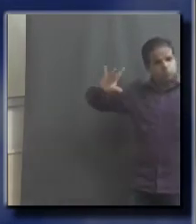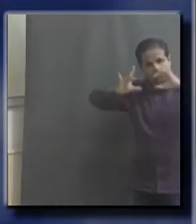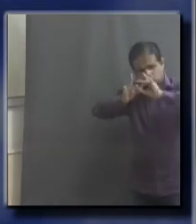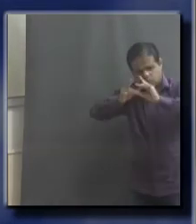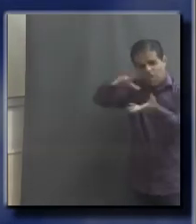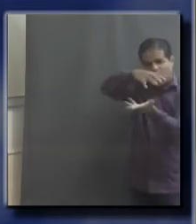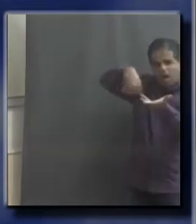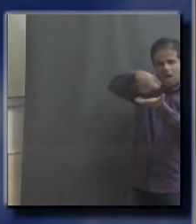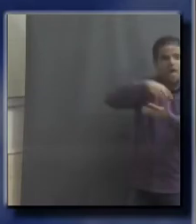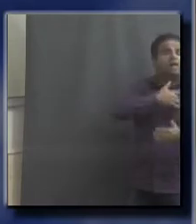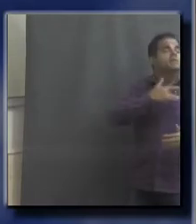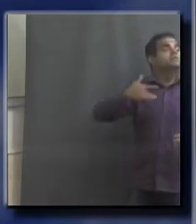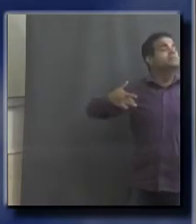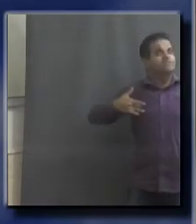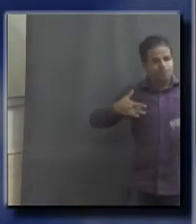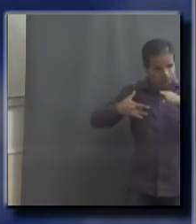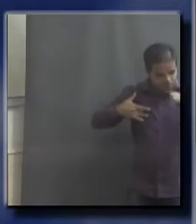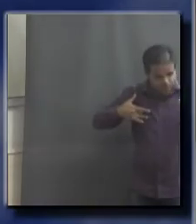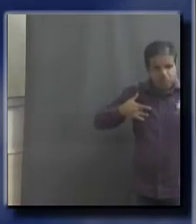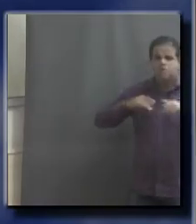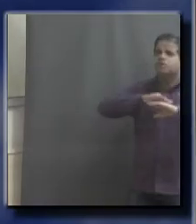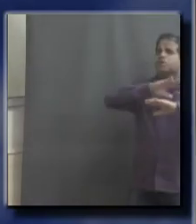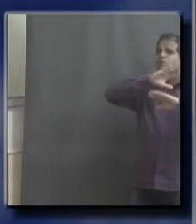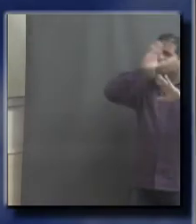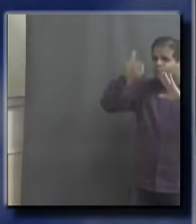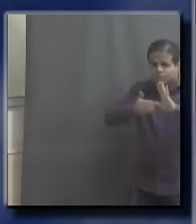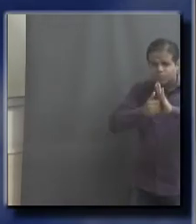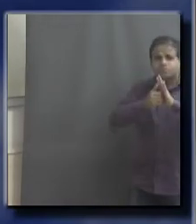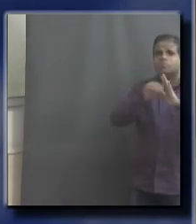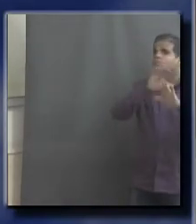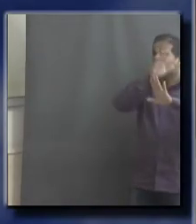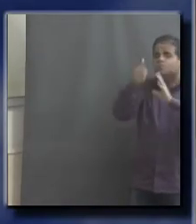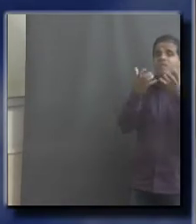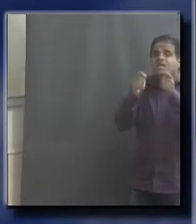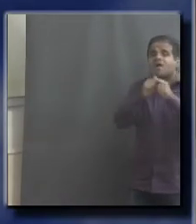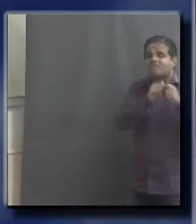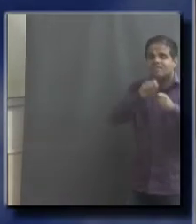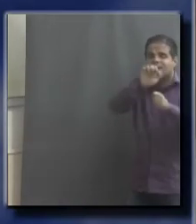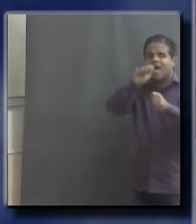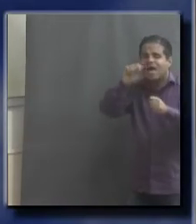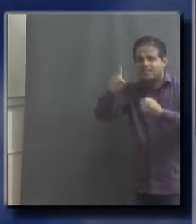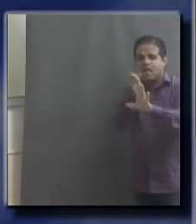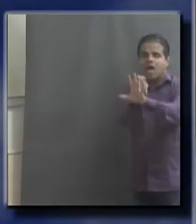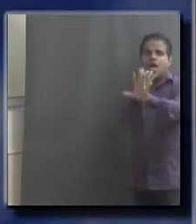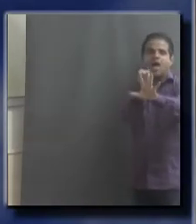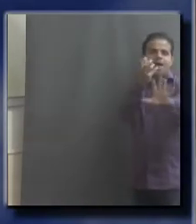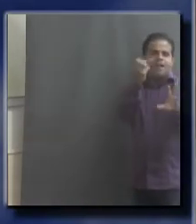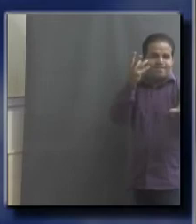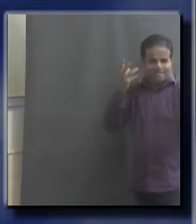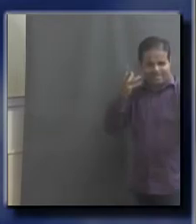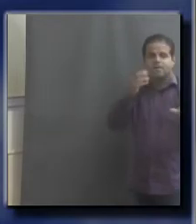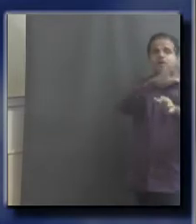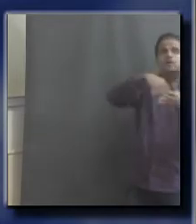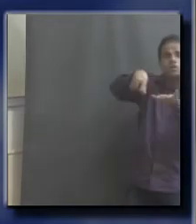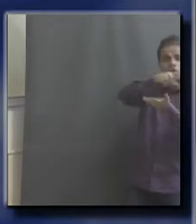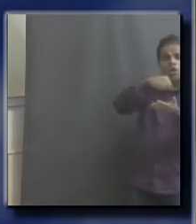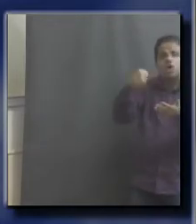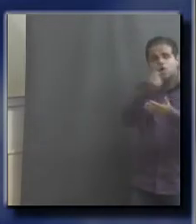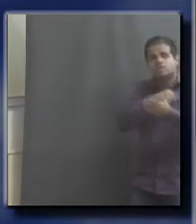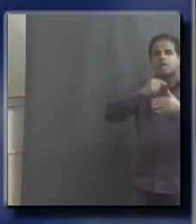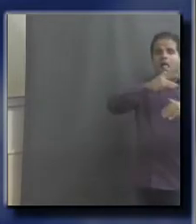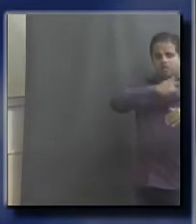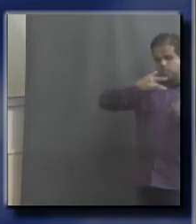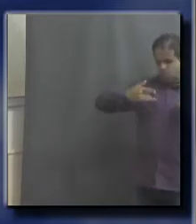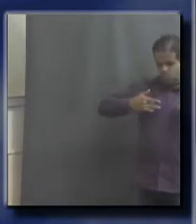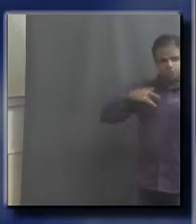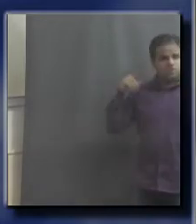área de saúde como cursos totalmente à distância. E nós, as entidades da saúde